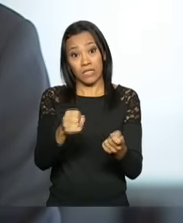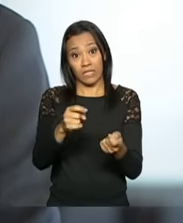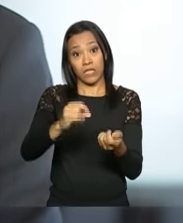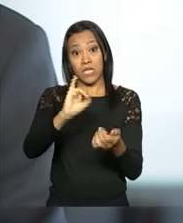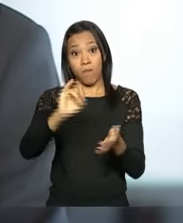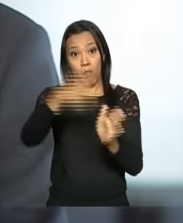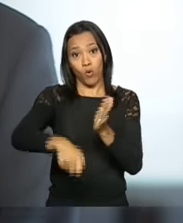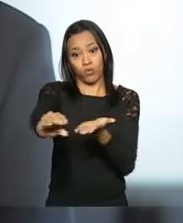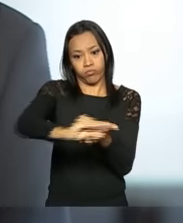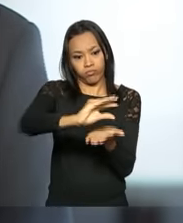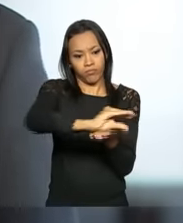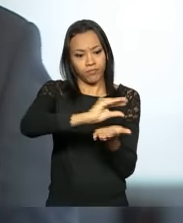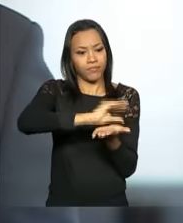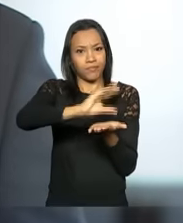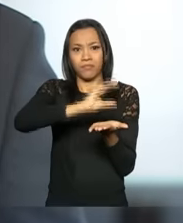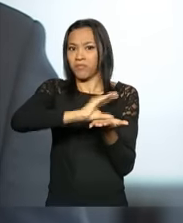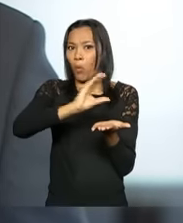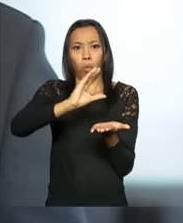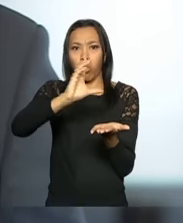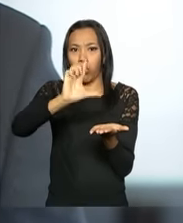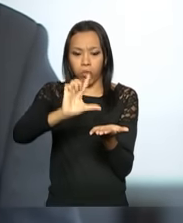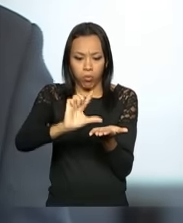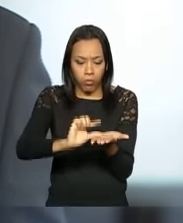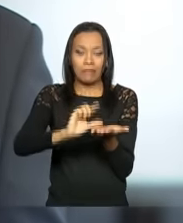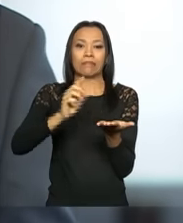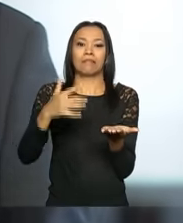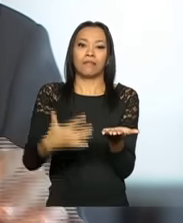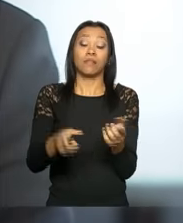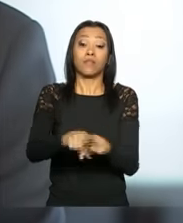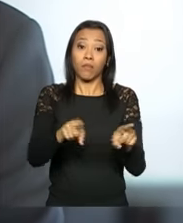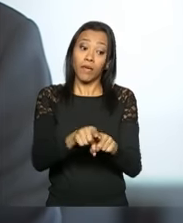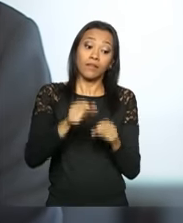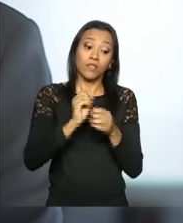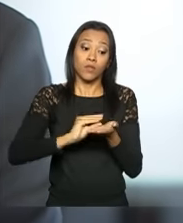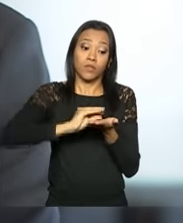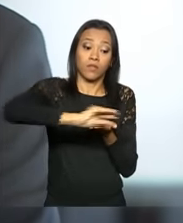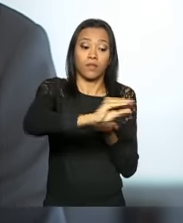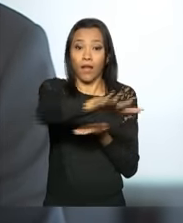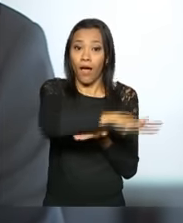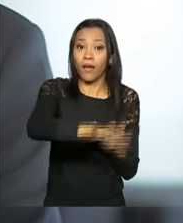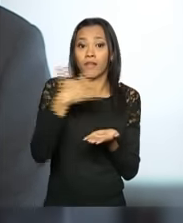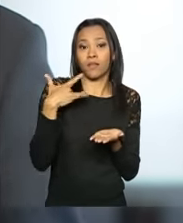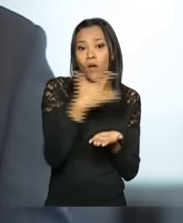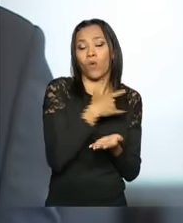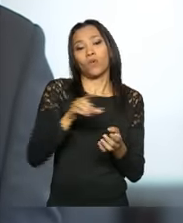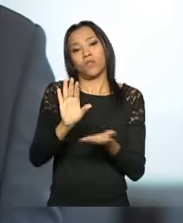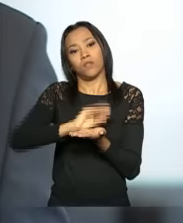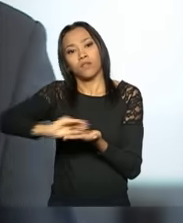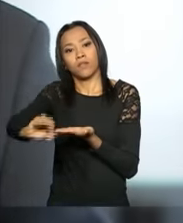impostos não seja cumprida e também para investir na área de saúde e em obras em